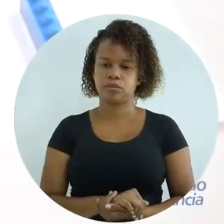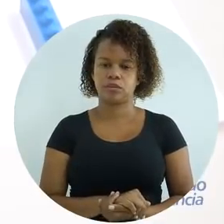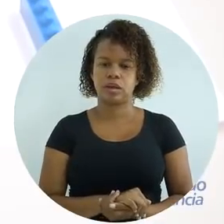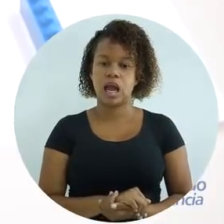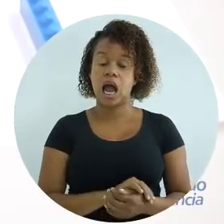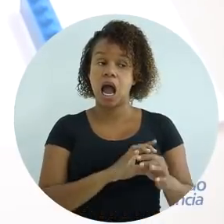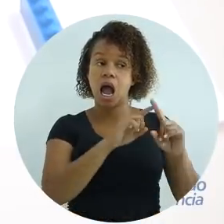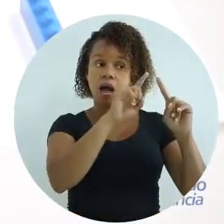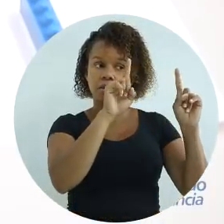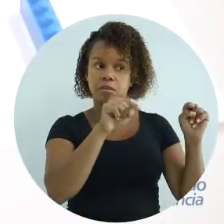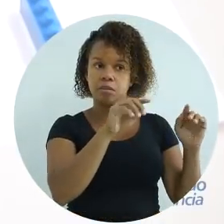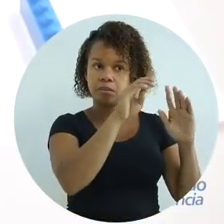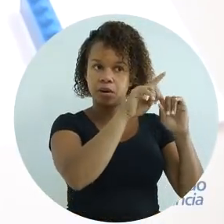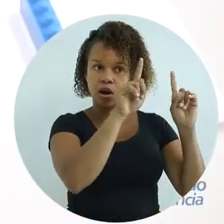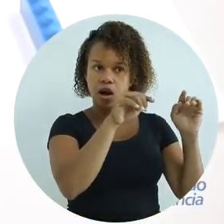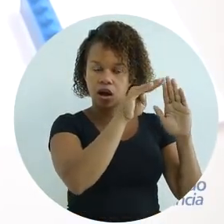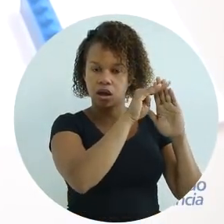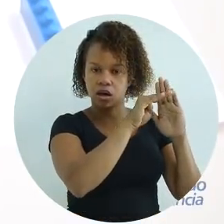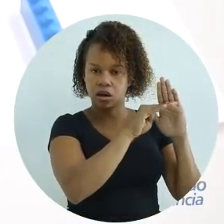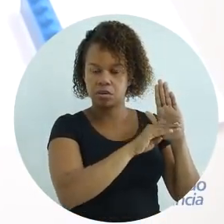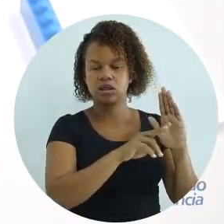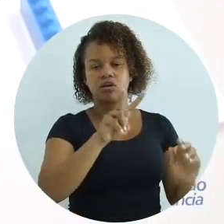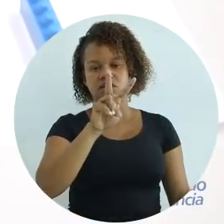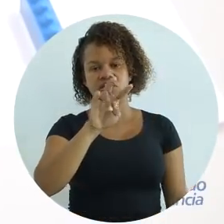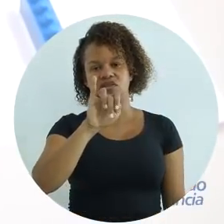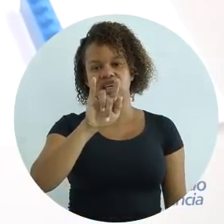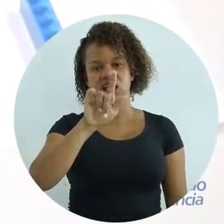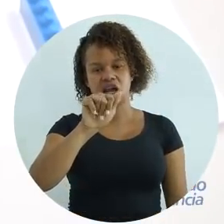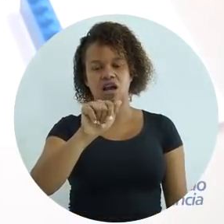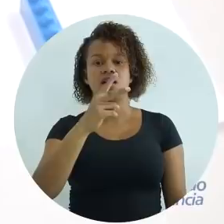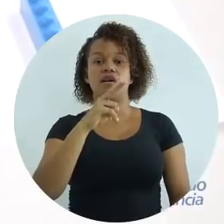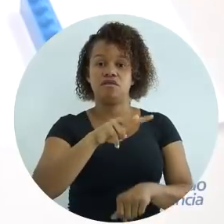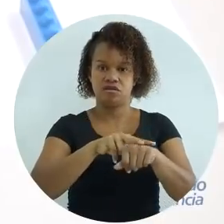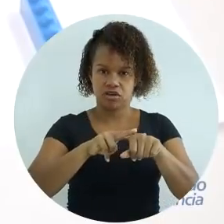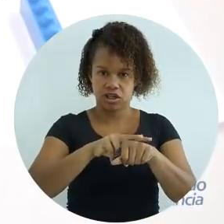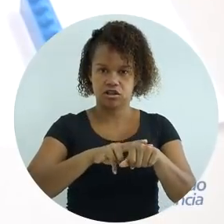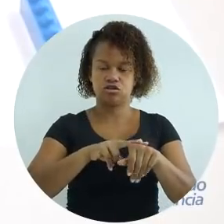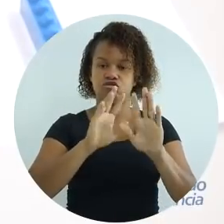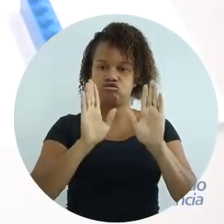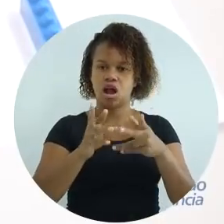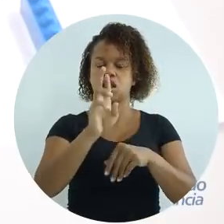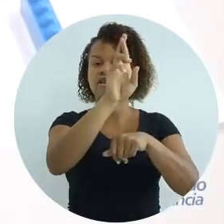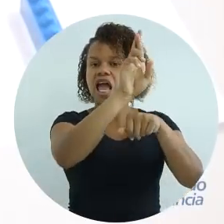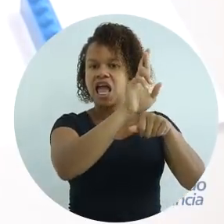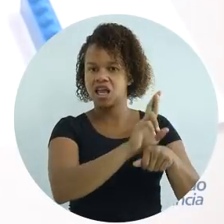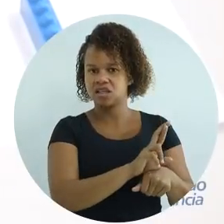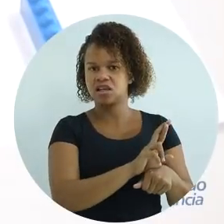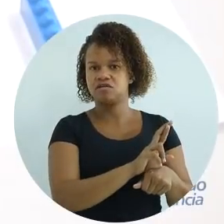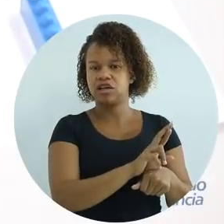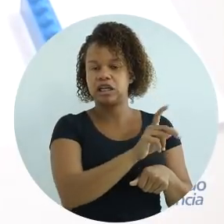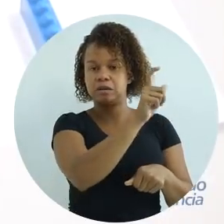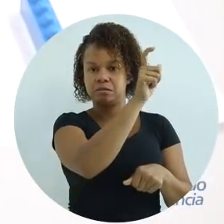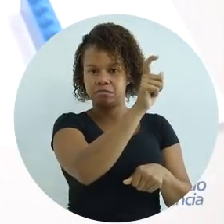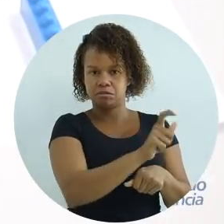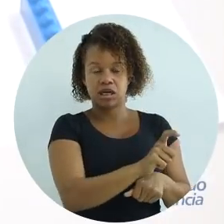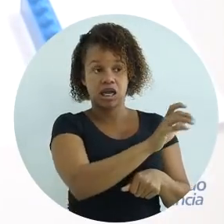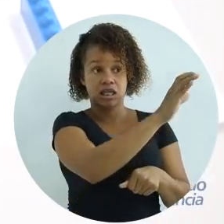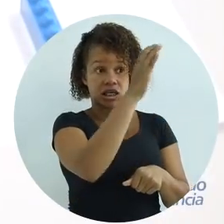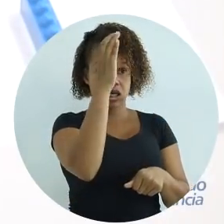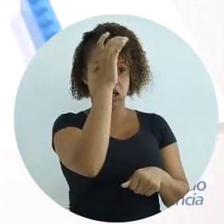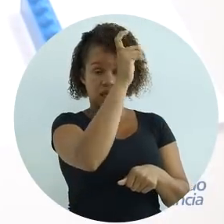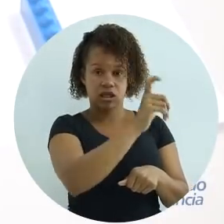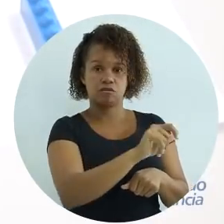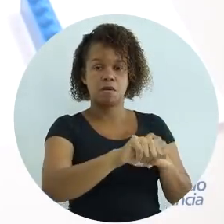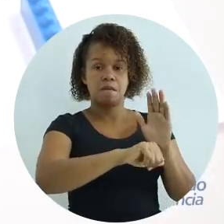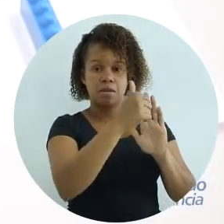a programação de vigas verdes já estava reservada para este cliente que